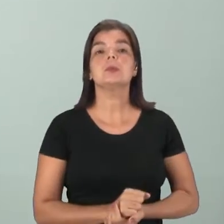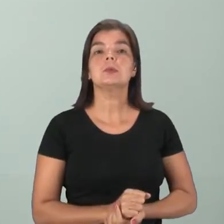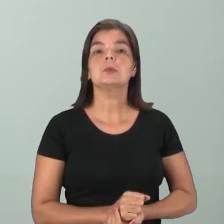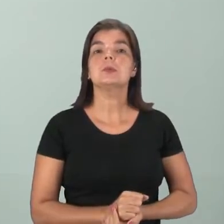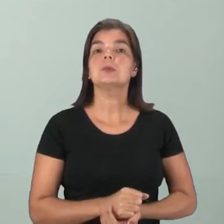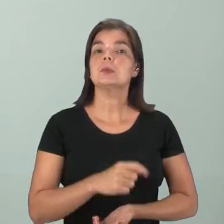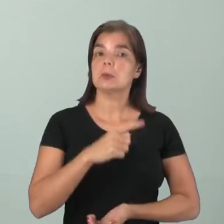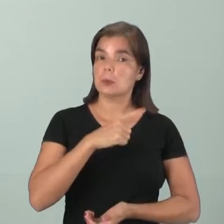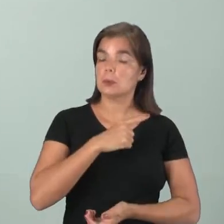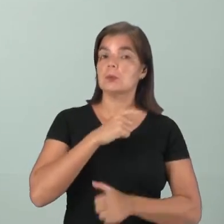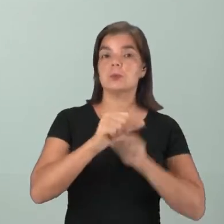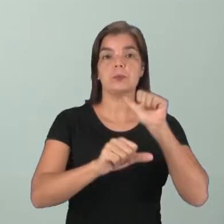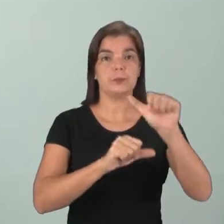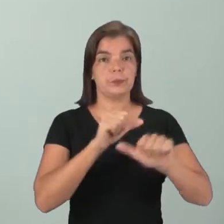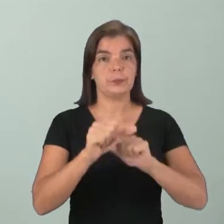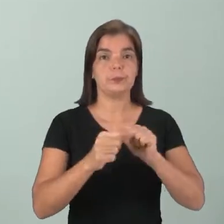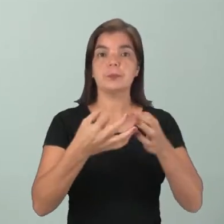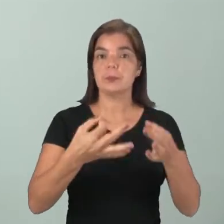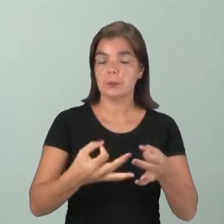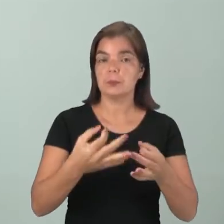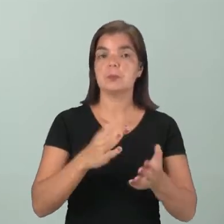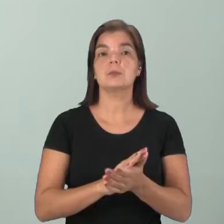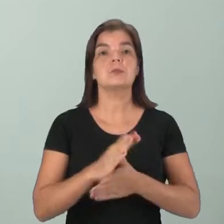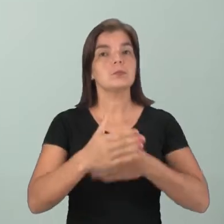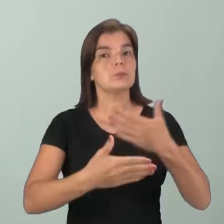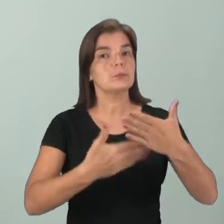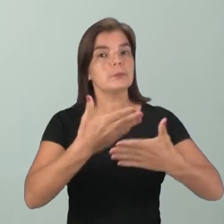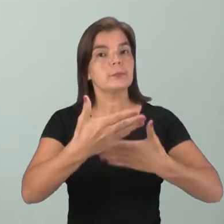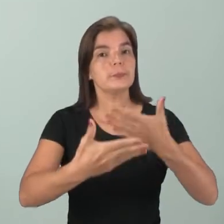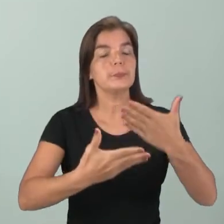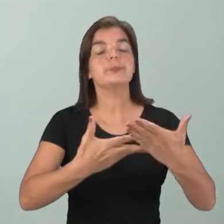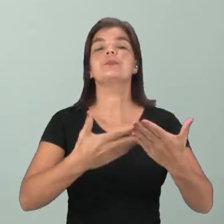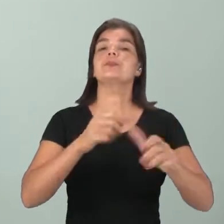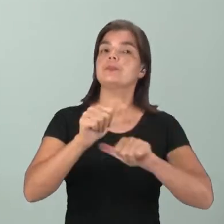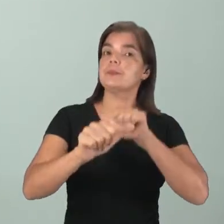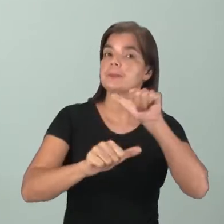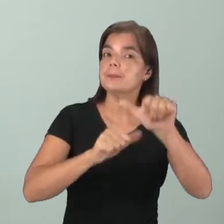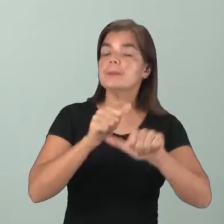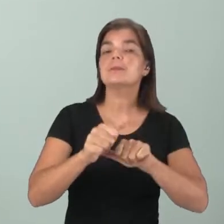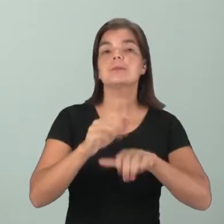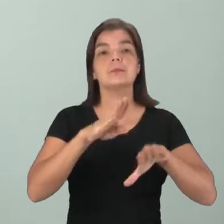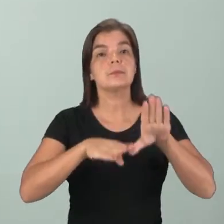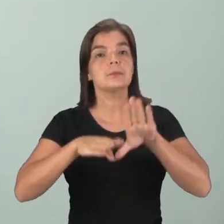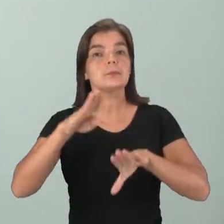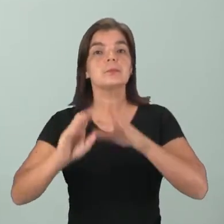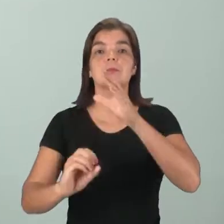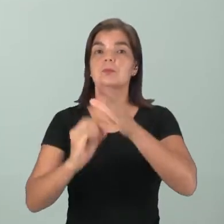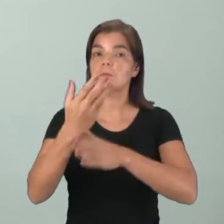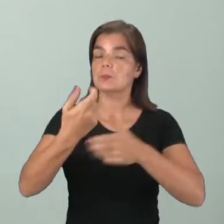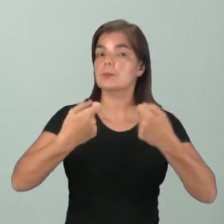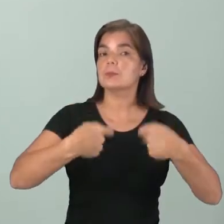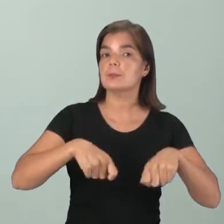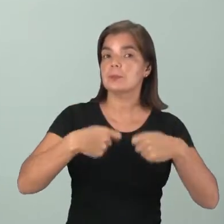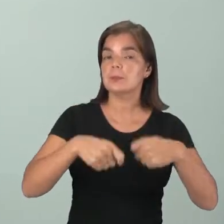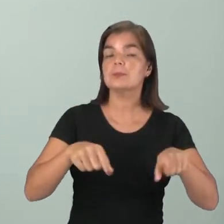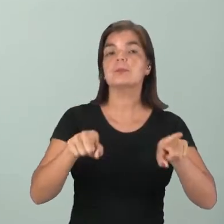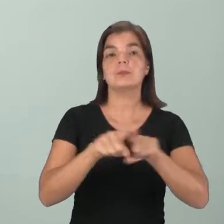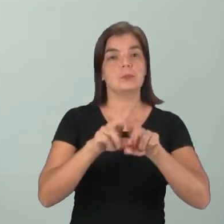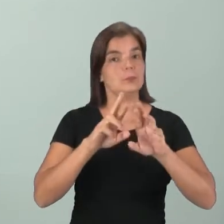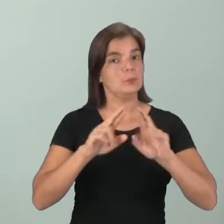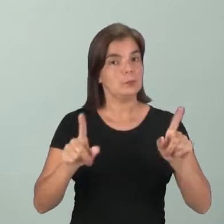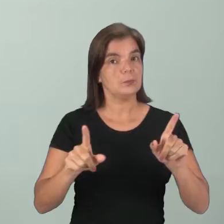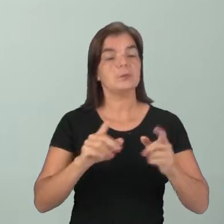culturas, elas se transformam, certo? Elas passam por esse processo de modificação à medida que surge